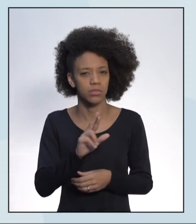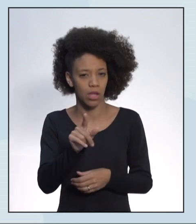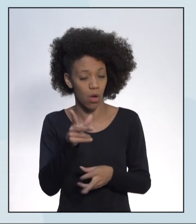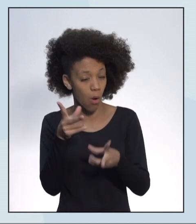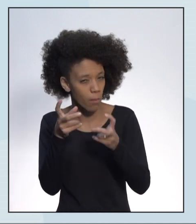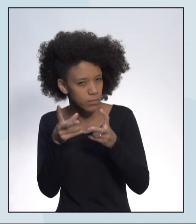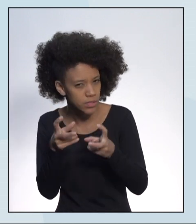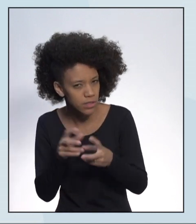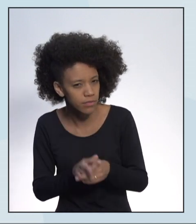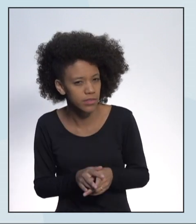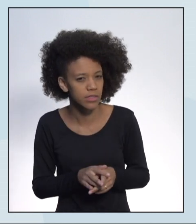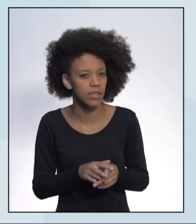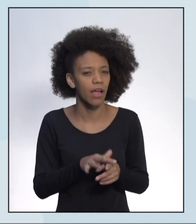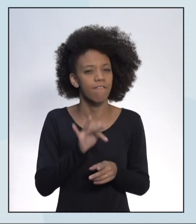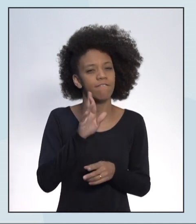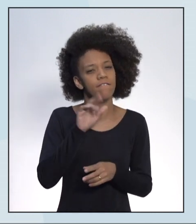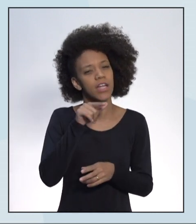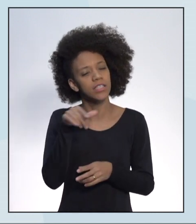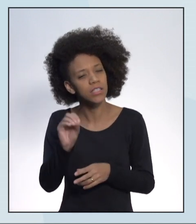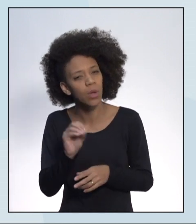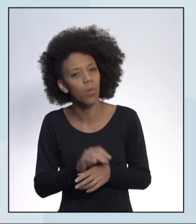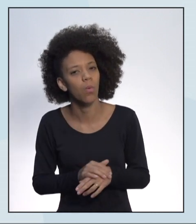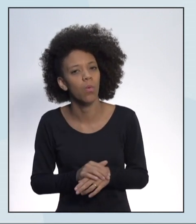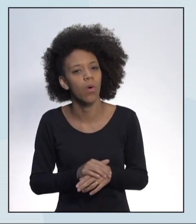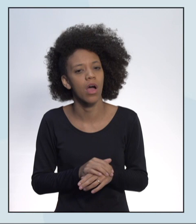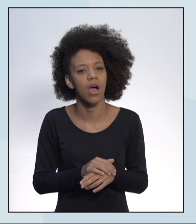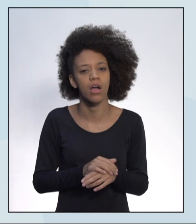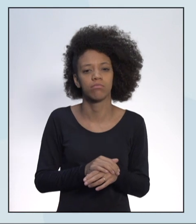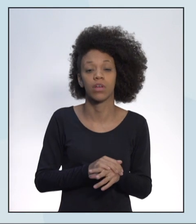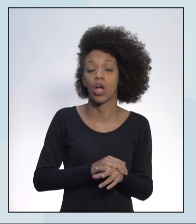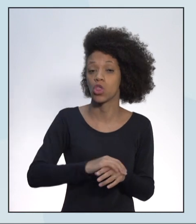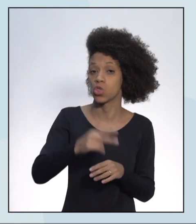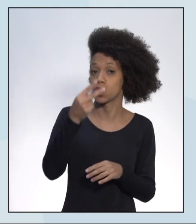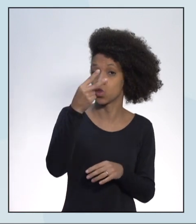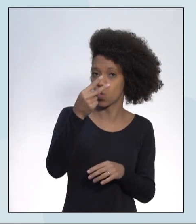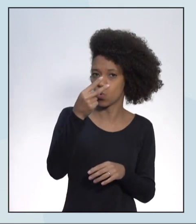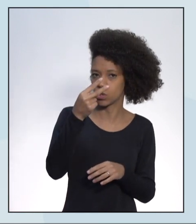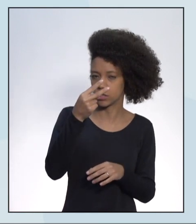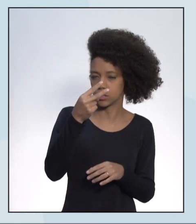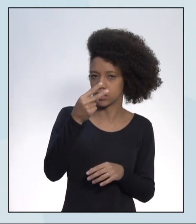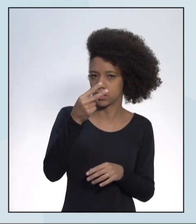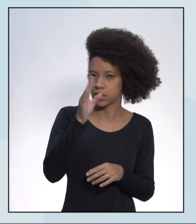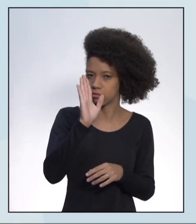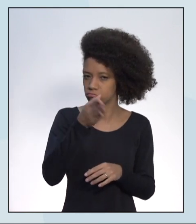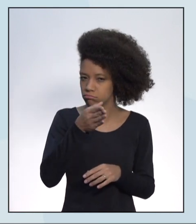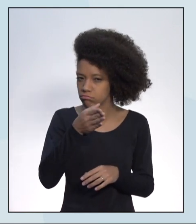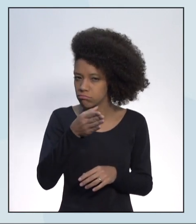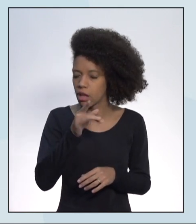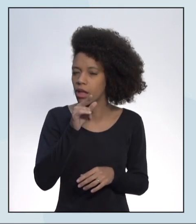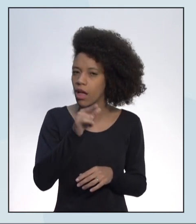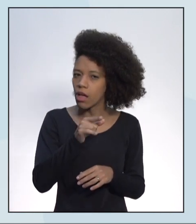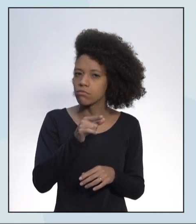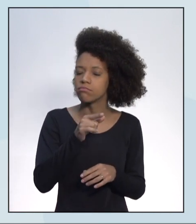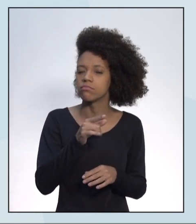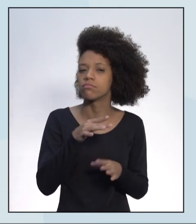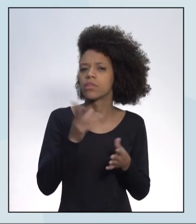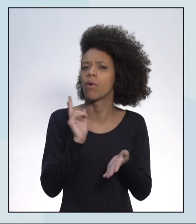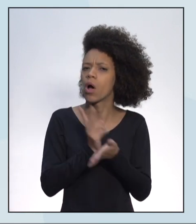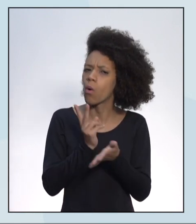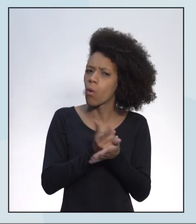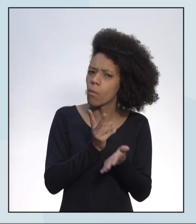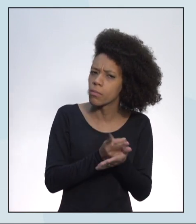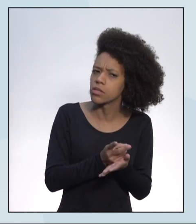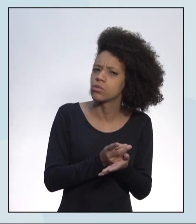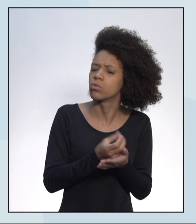que a fração do número 8 era 2/3, né? O 2 estava em cima, no numerador. Então, ele acompanhou o número 8